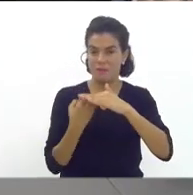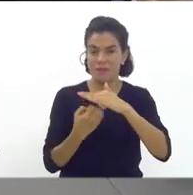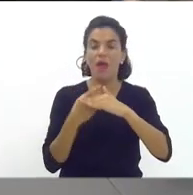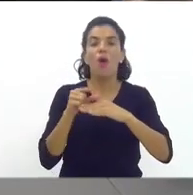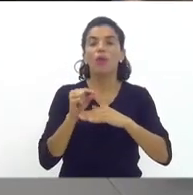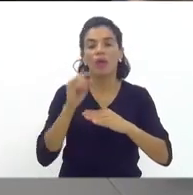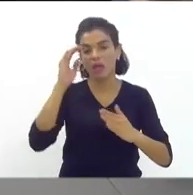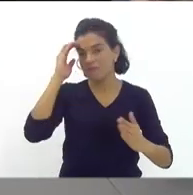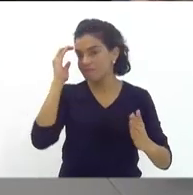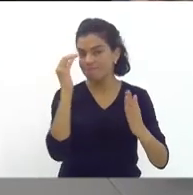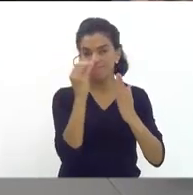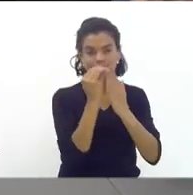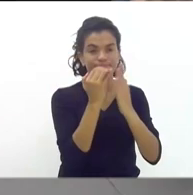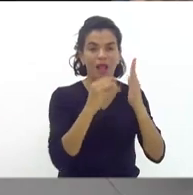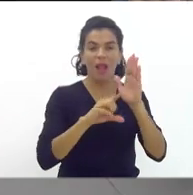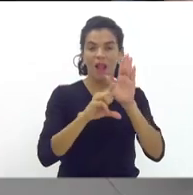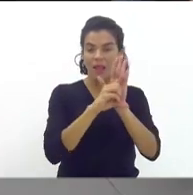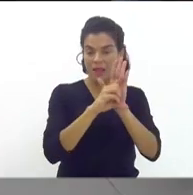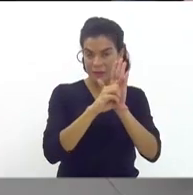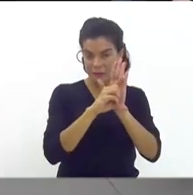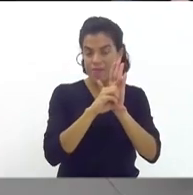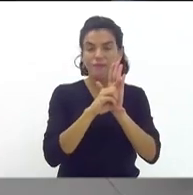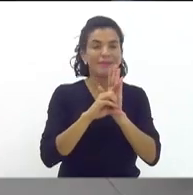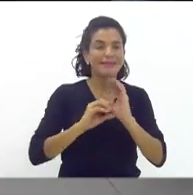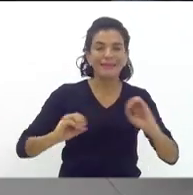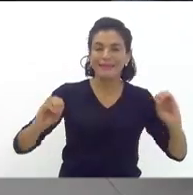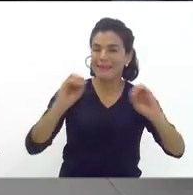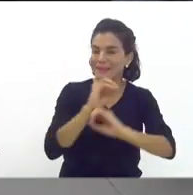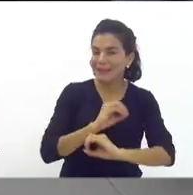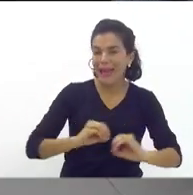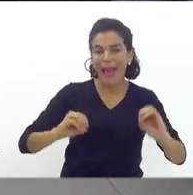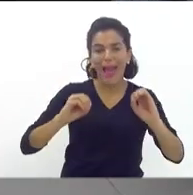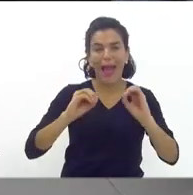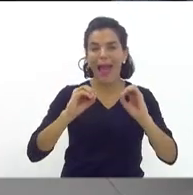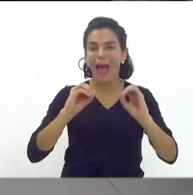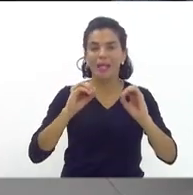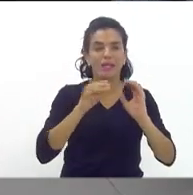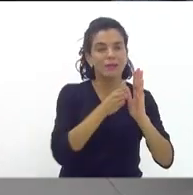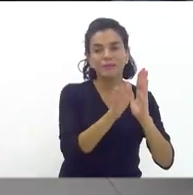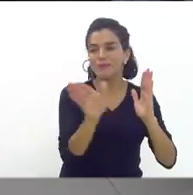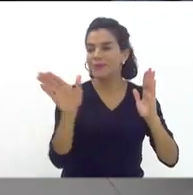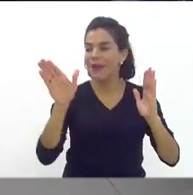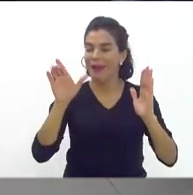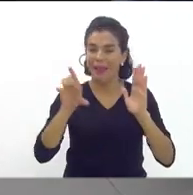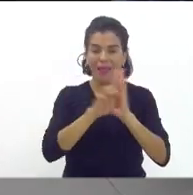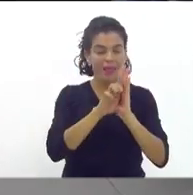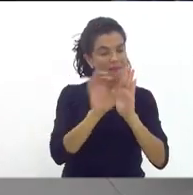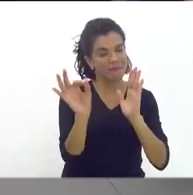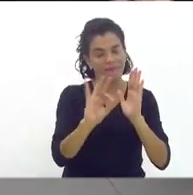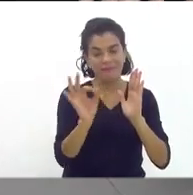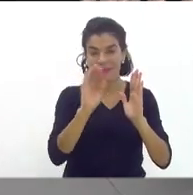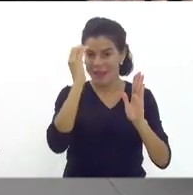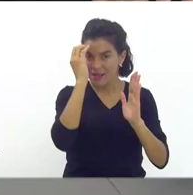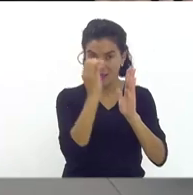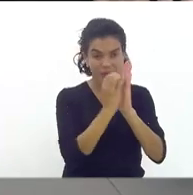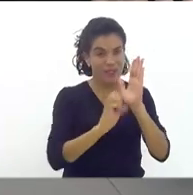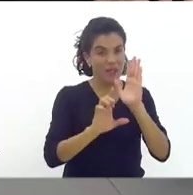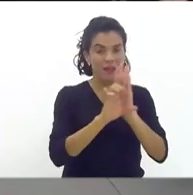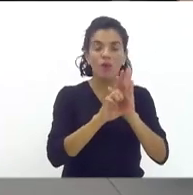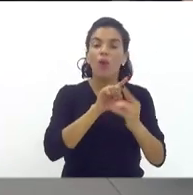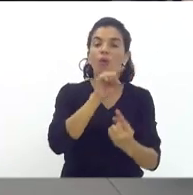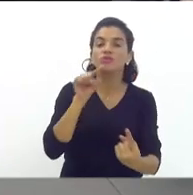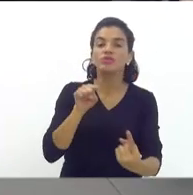pela pela lei Então nada é feito fora da legislação então agência tem por